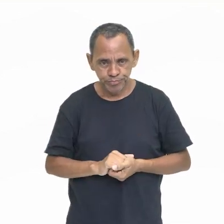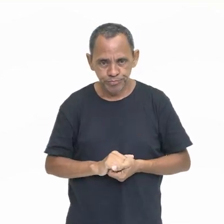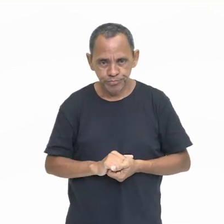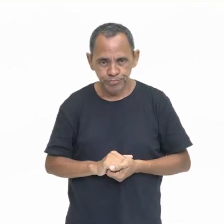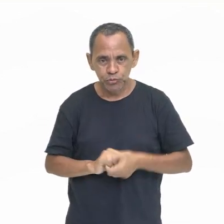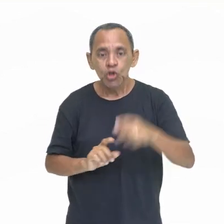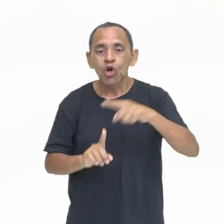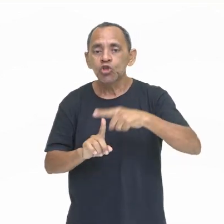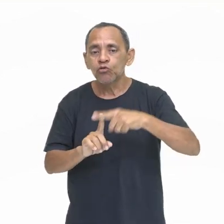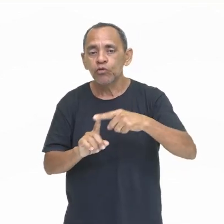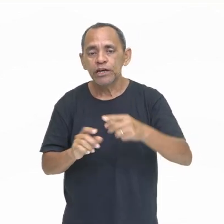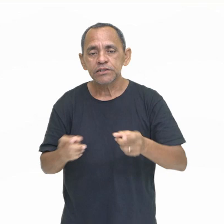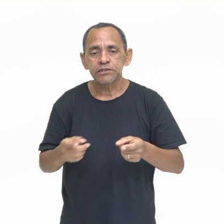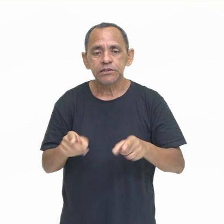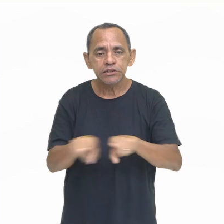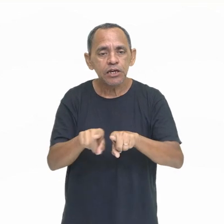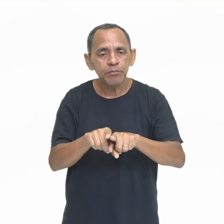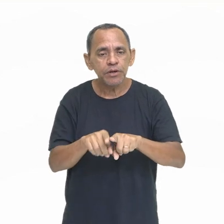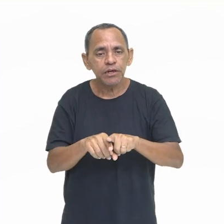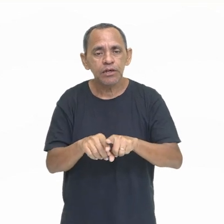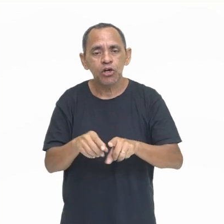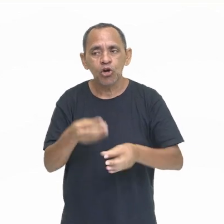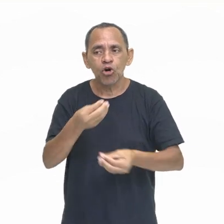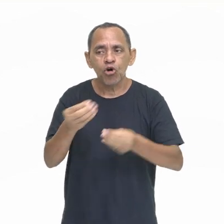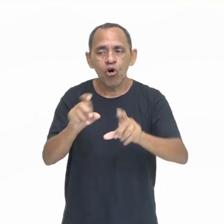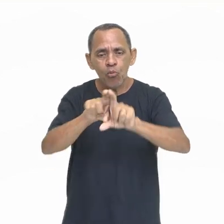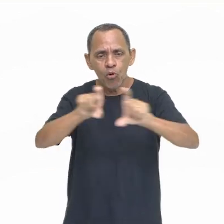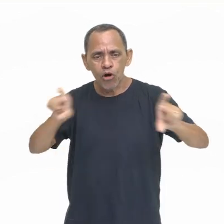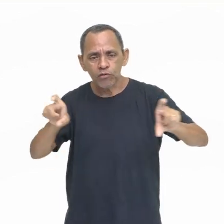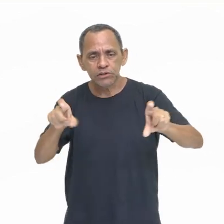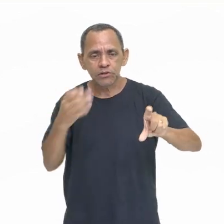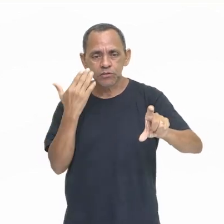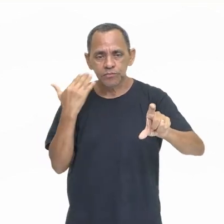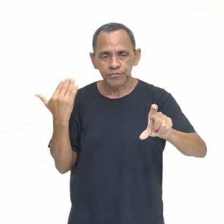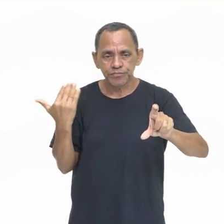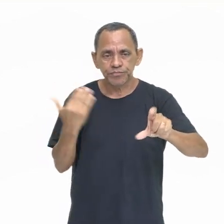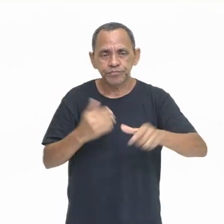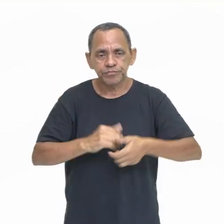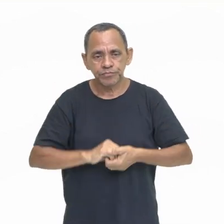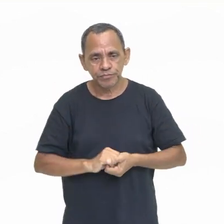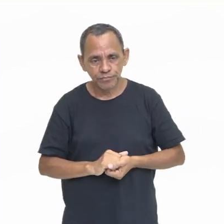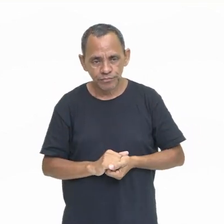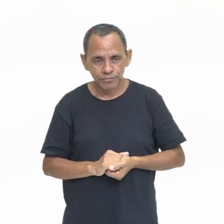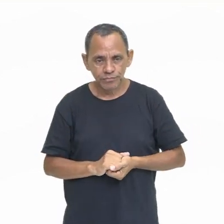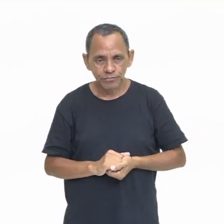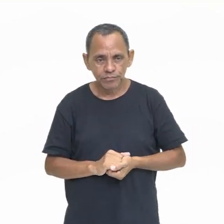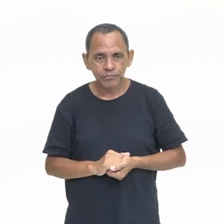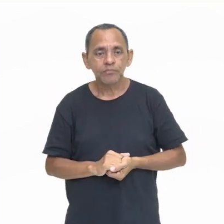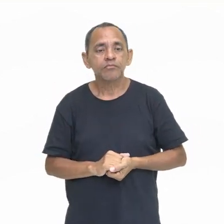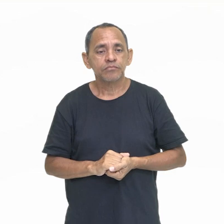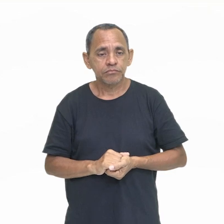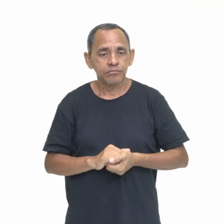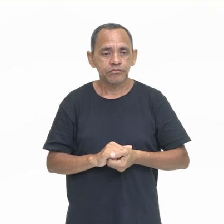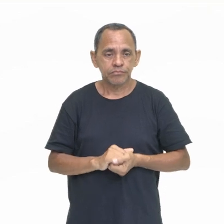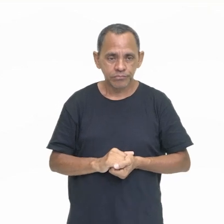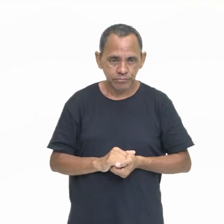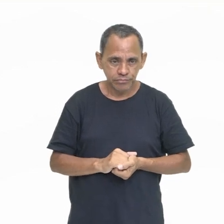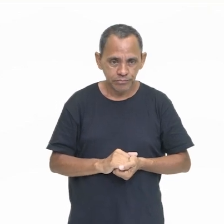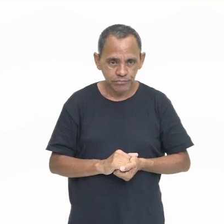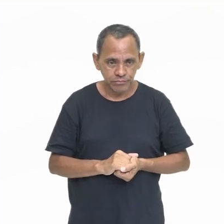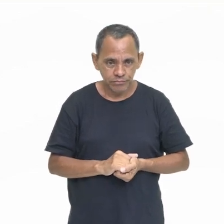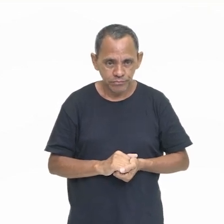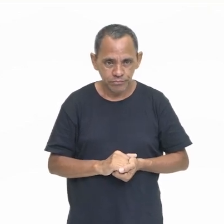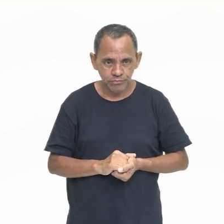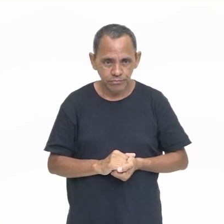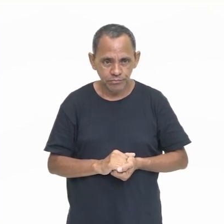nós vamos utilizar esta informação aqui, ó, esta relação, esta fórmula, em outras palavras, esta fórmula. Então, o y